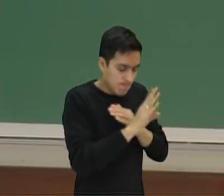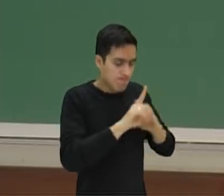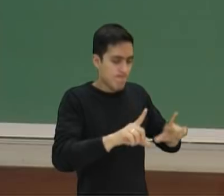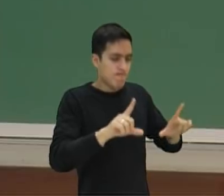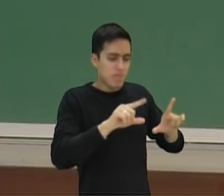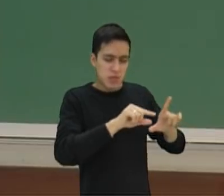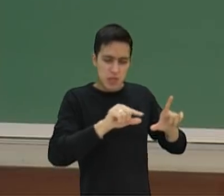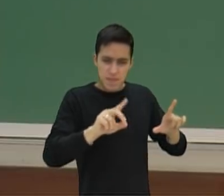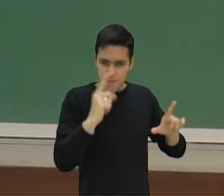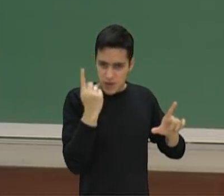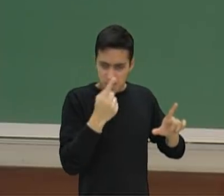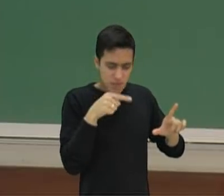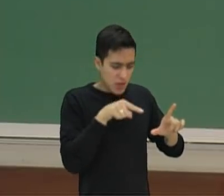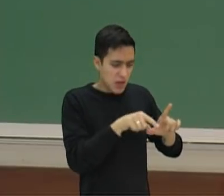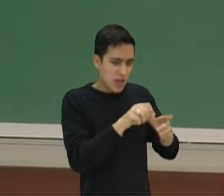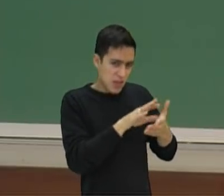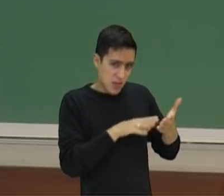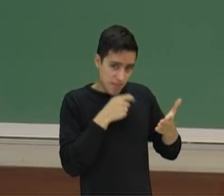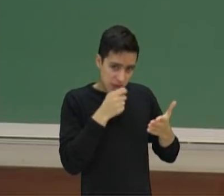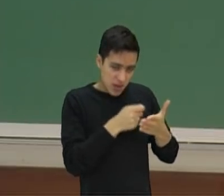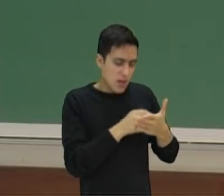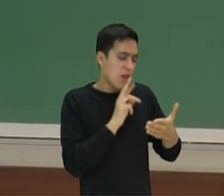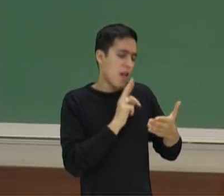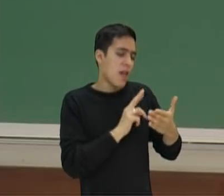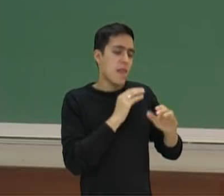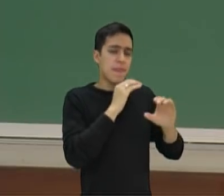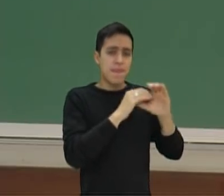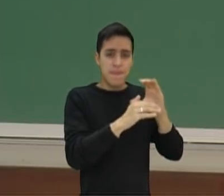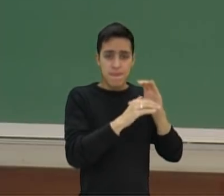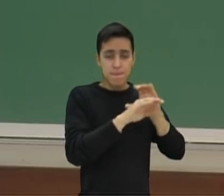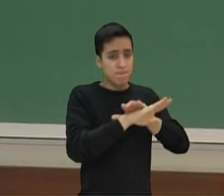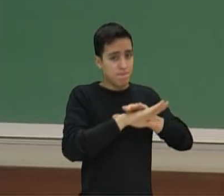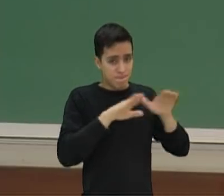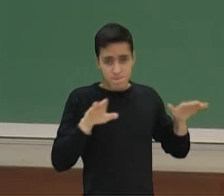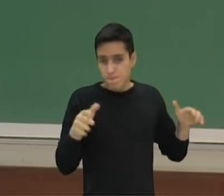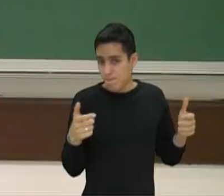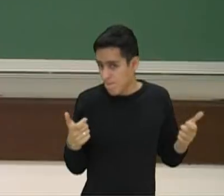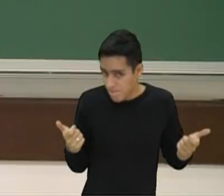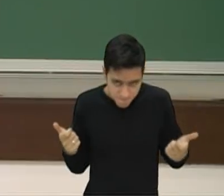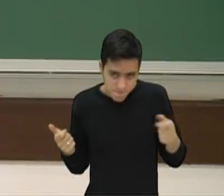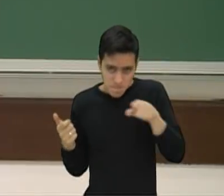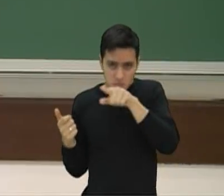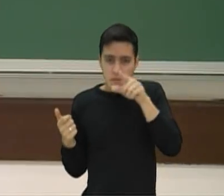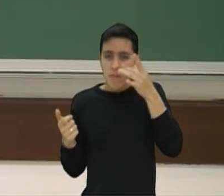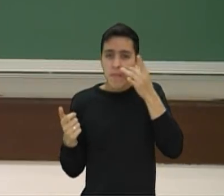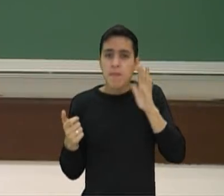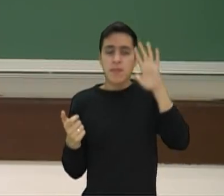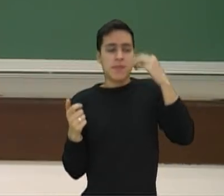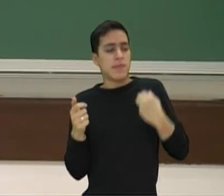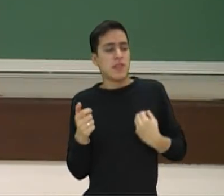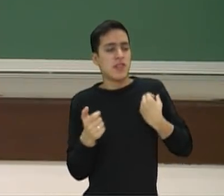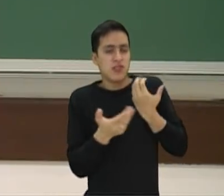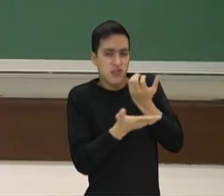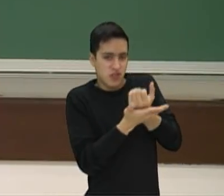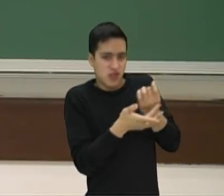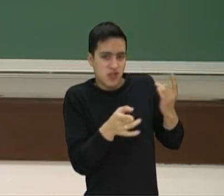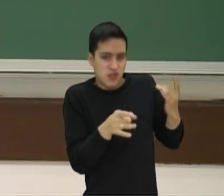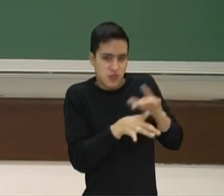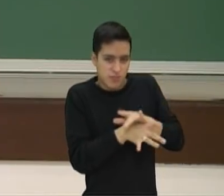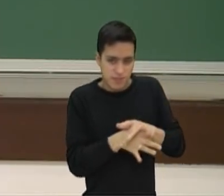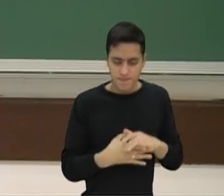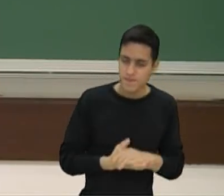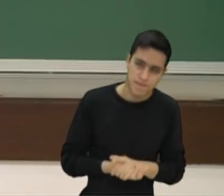atividade obrigatória, realizar a atividade e enviar. Pronto, a sua presença na aula estará